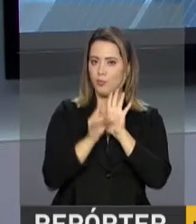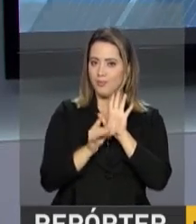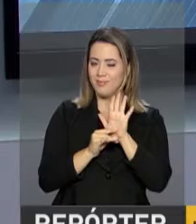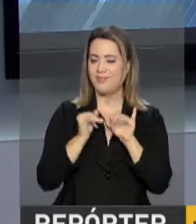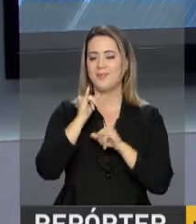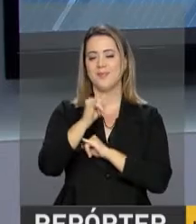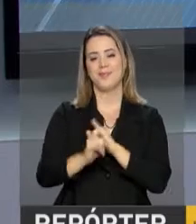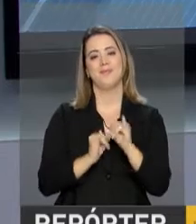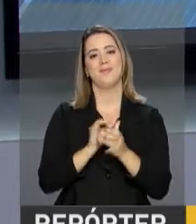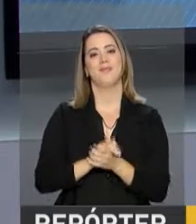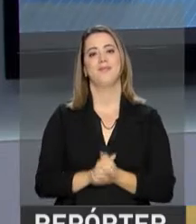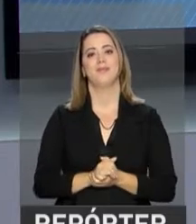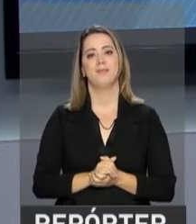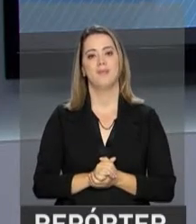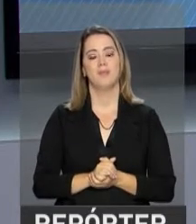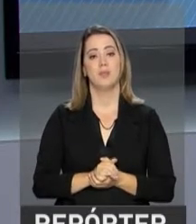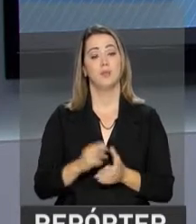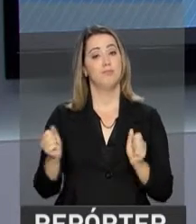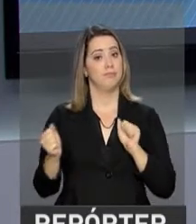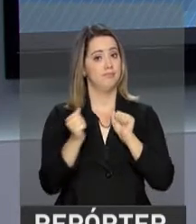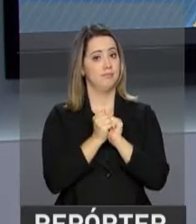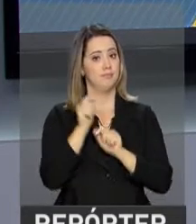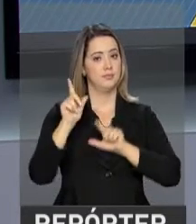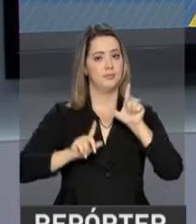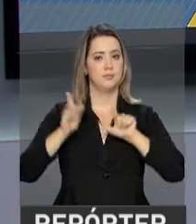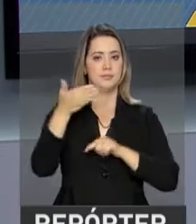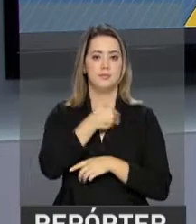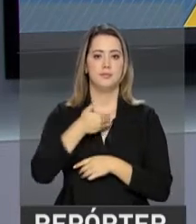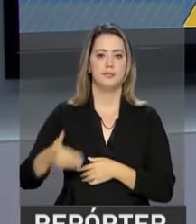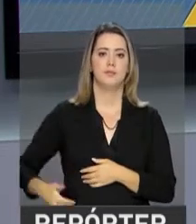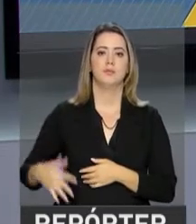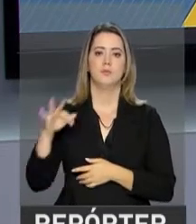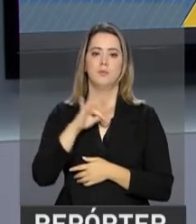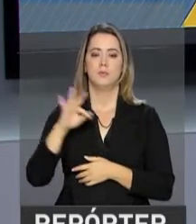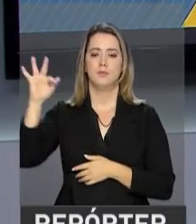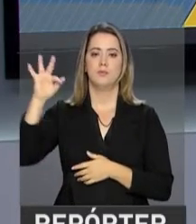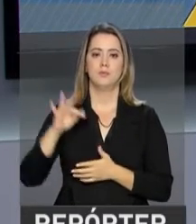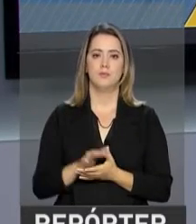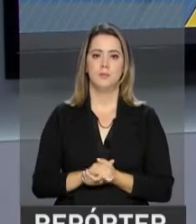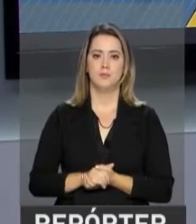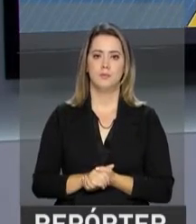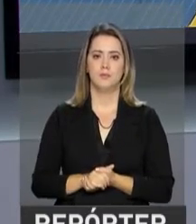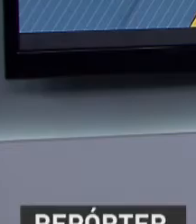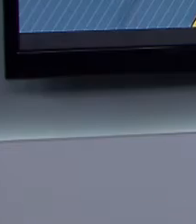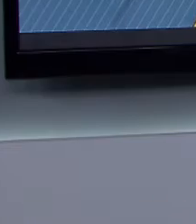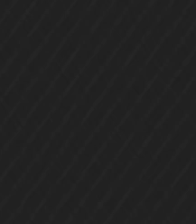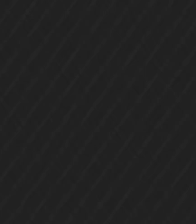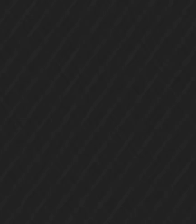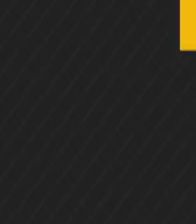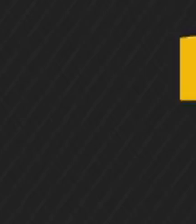também na internet continue com a gente aqui na nbr a tv do governo federal